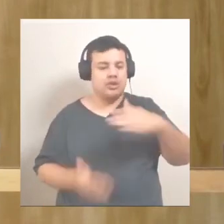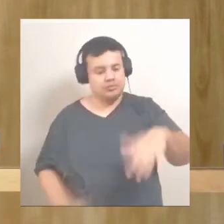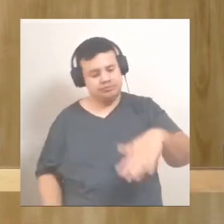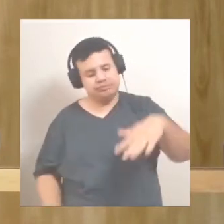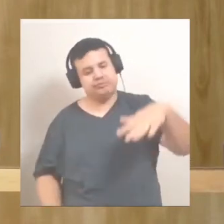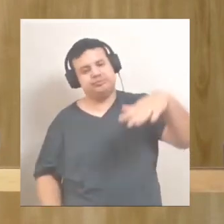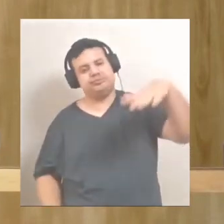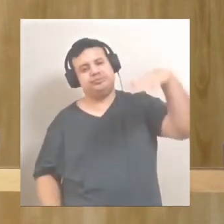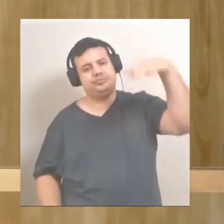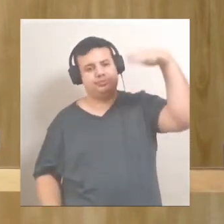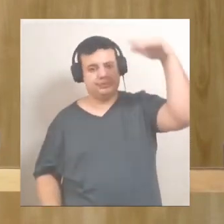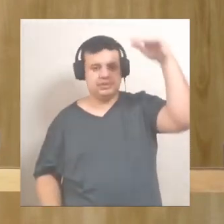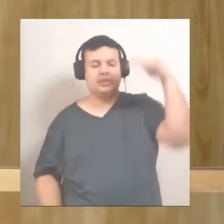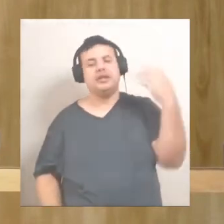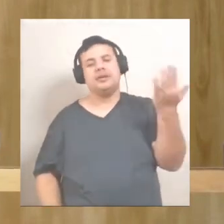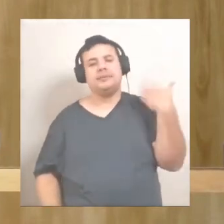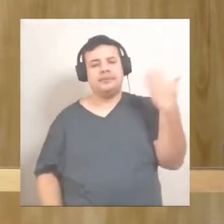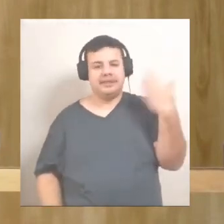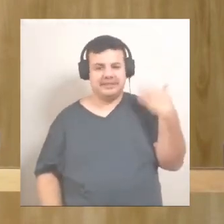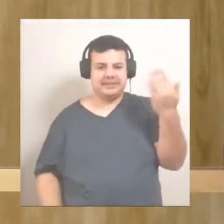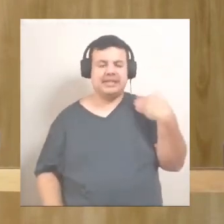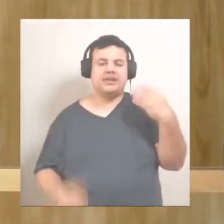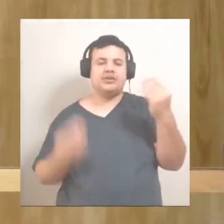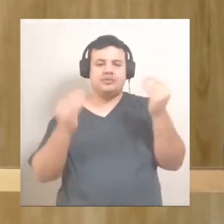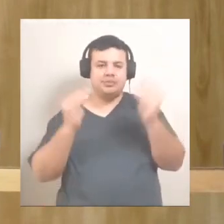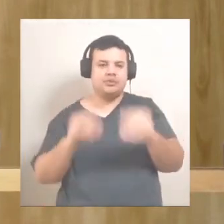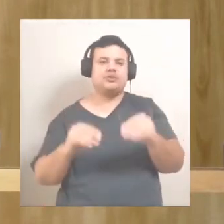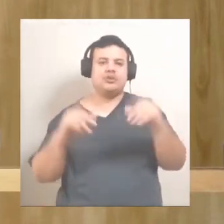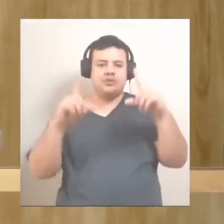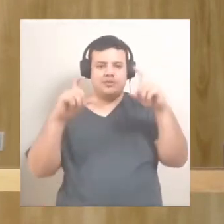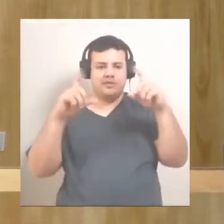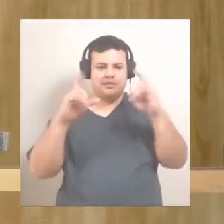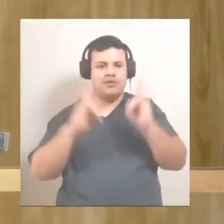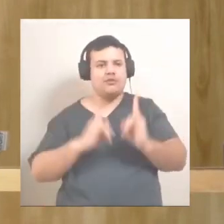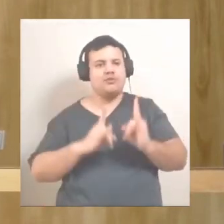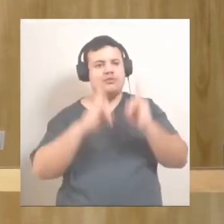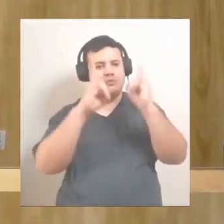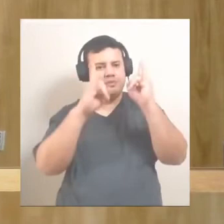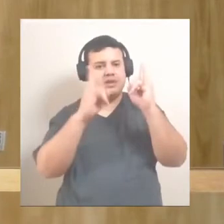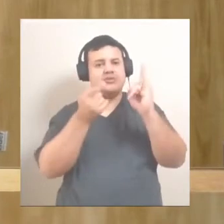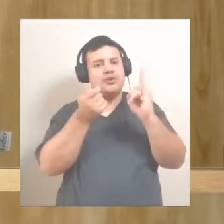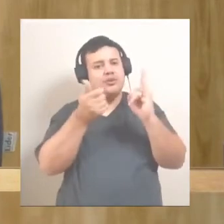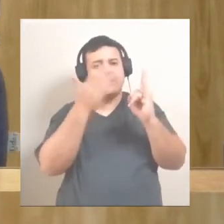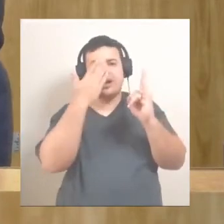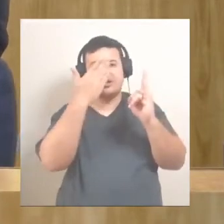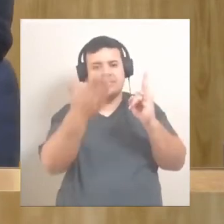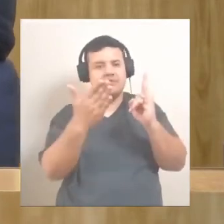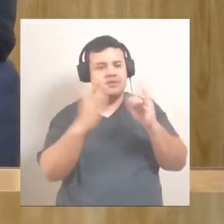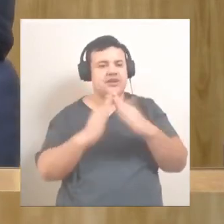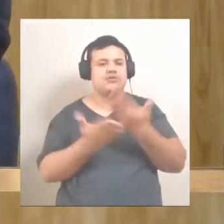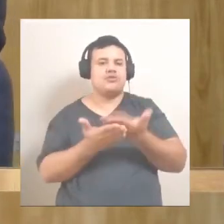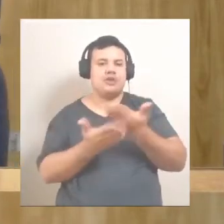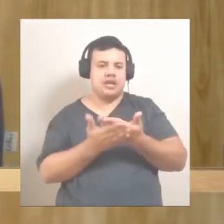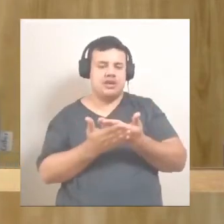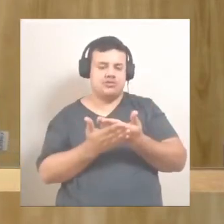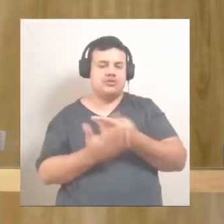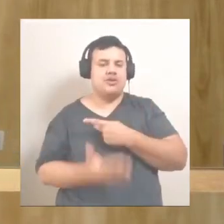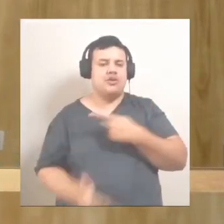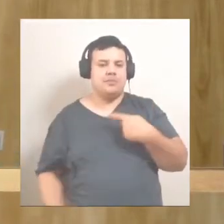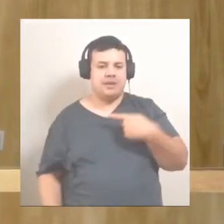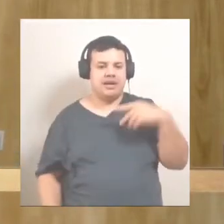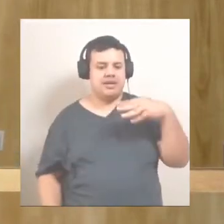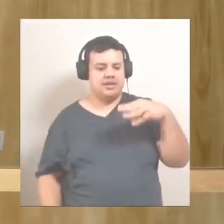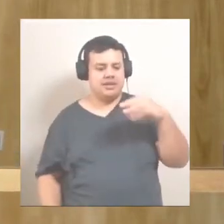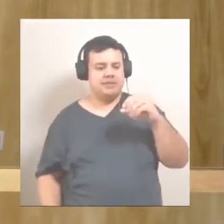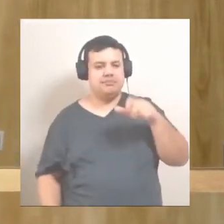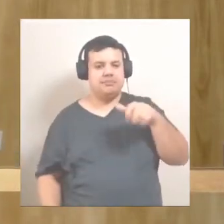dias postaram uma foto de um terracinho num predinho quase em frente ao Colégio Padre Moy, que foi o primeiro lugar que